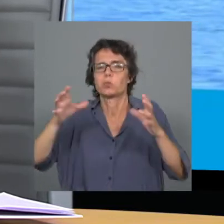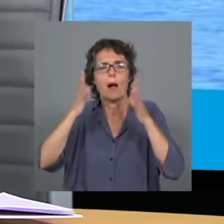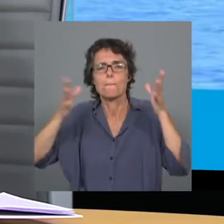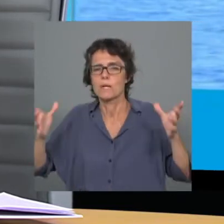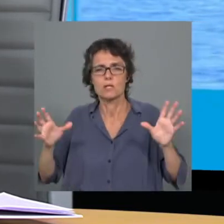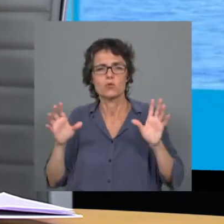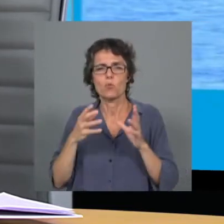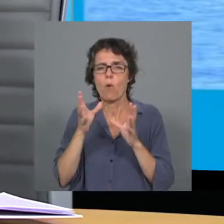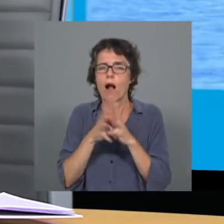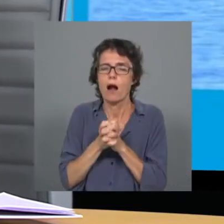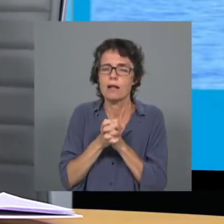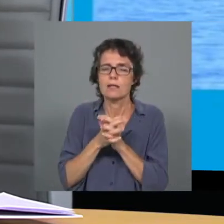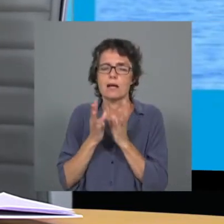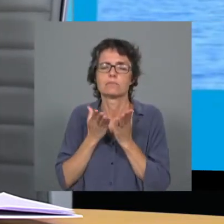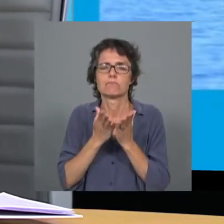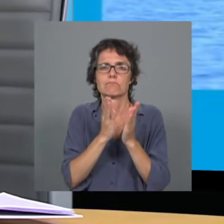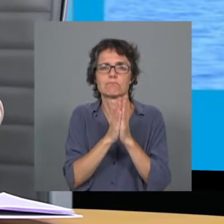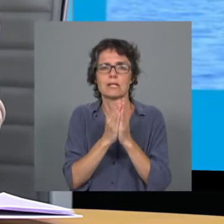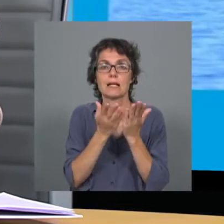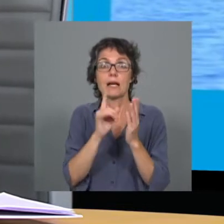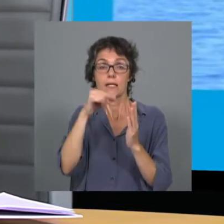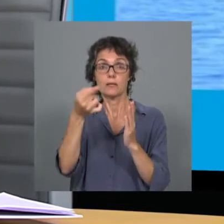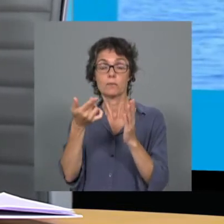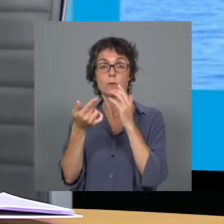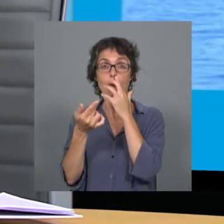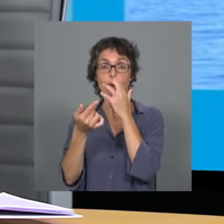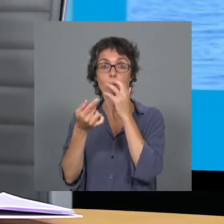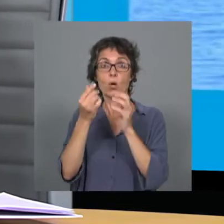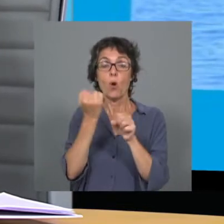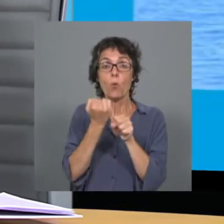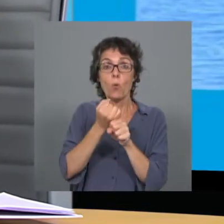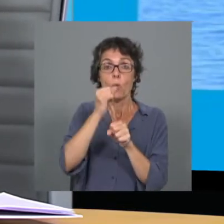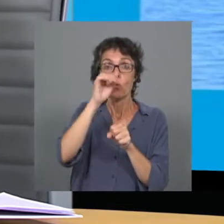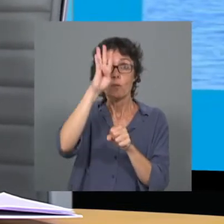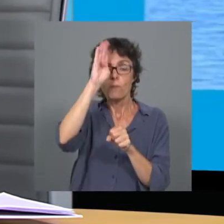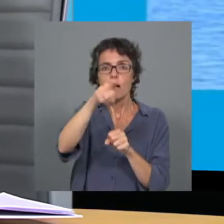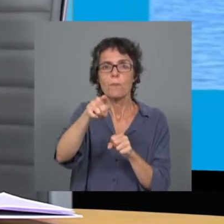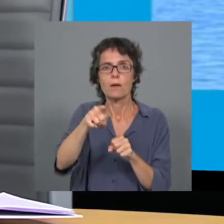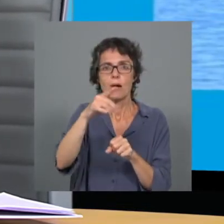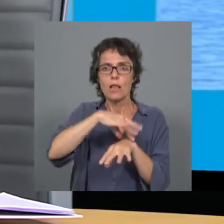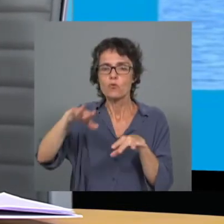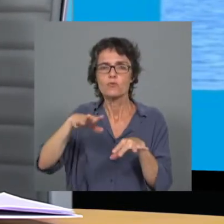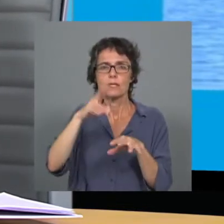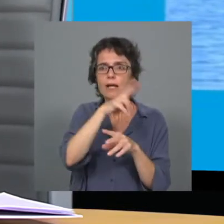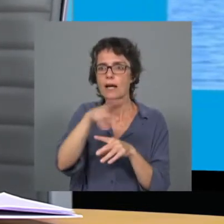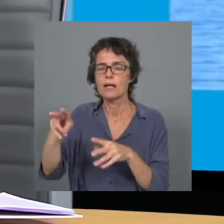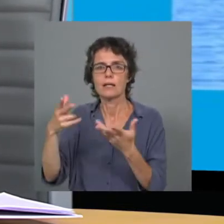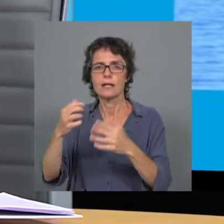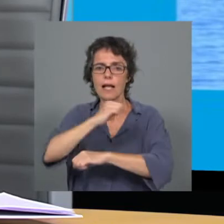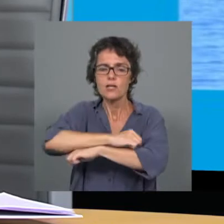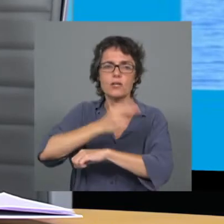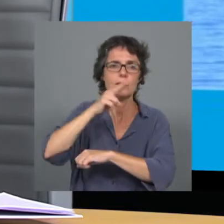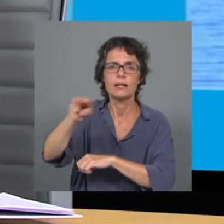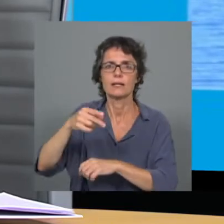imaginar. E depois também vimos o Papa a visitar as enfermarias, a ter o cuidado de vir à janela. Quer dizer, são gestos de